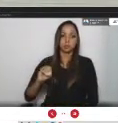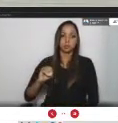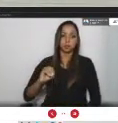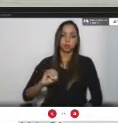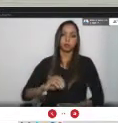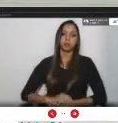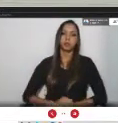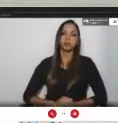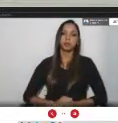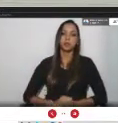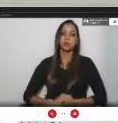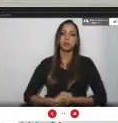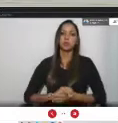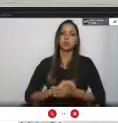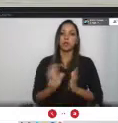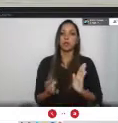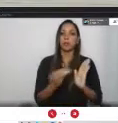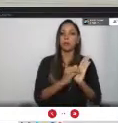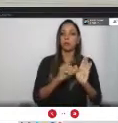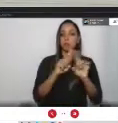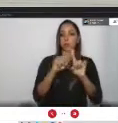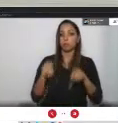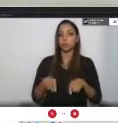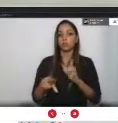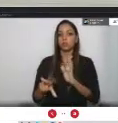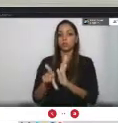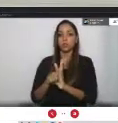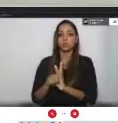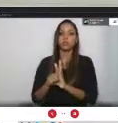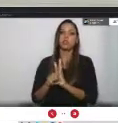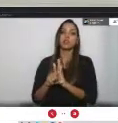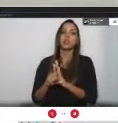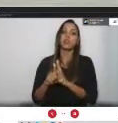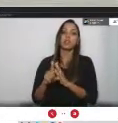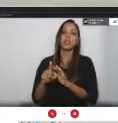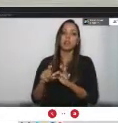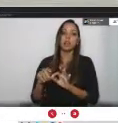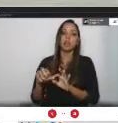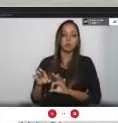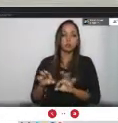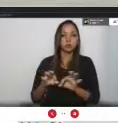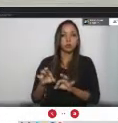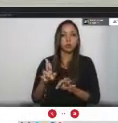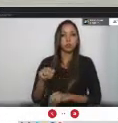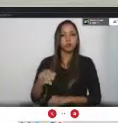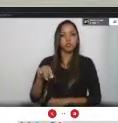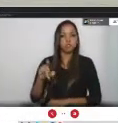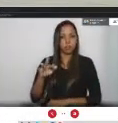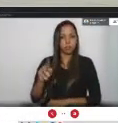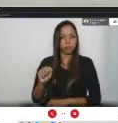Emenda ao projeto de lei dispondo sobre a regularização fundiária urbana, previsão na Lei Federal número